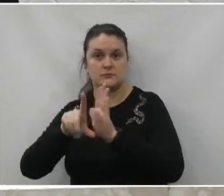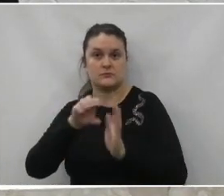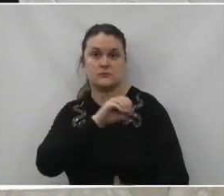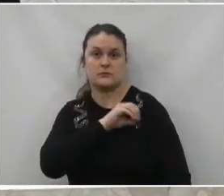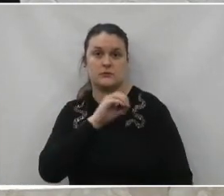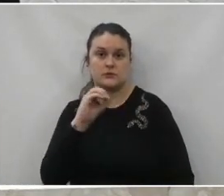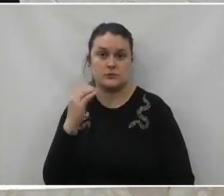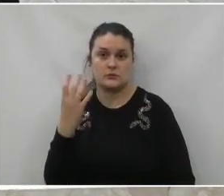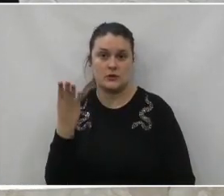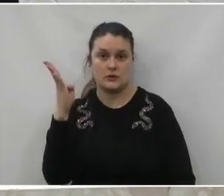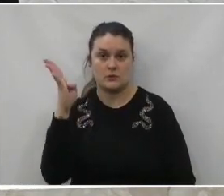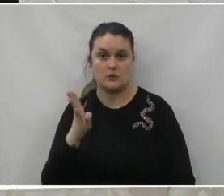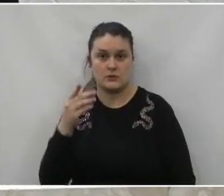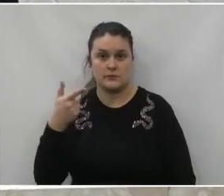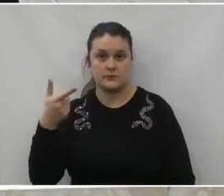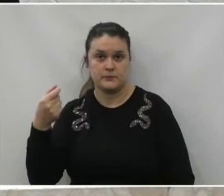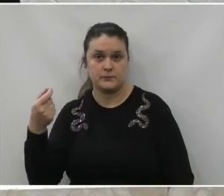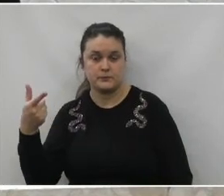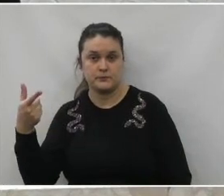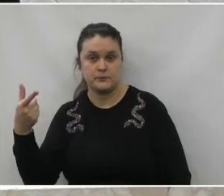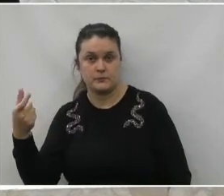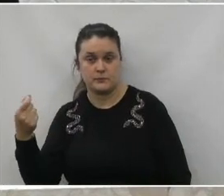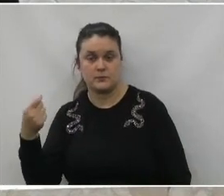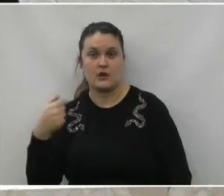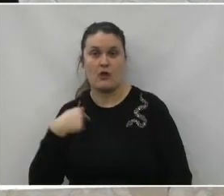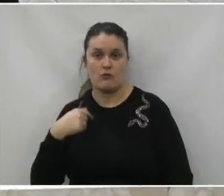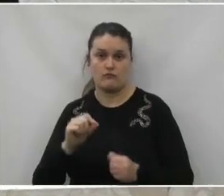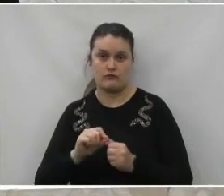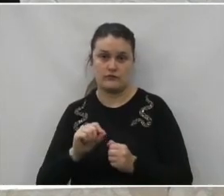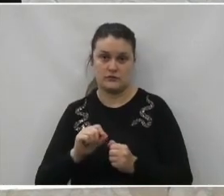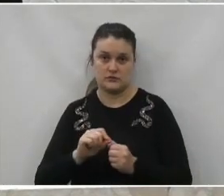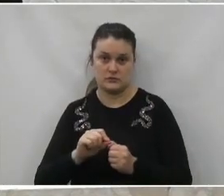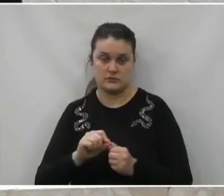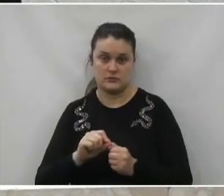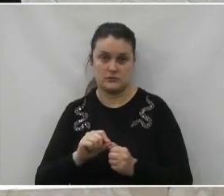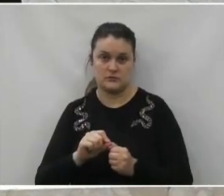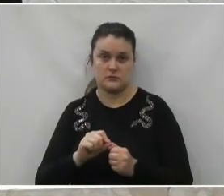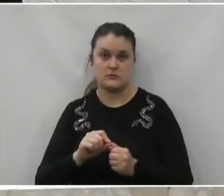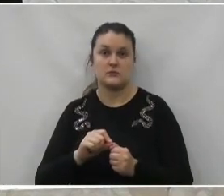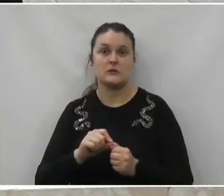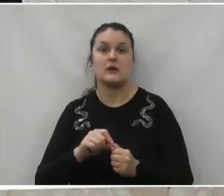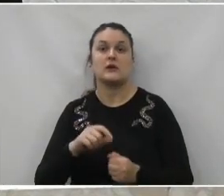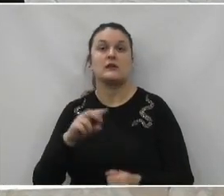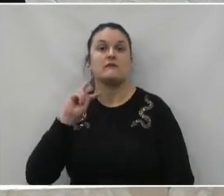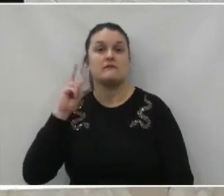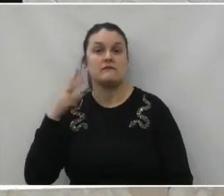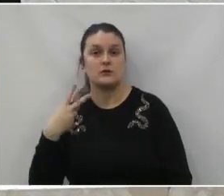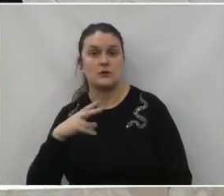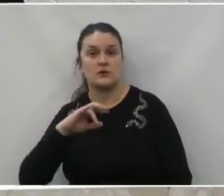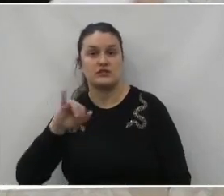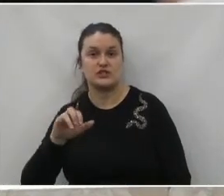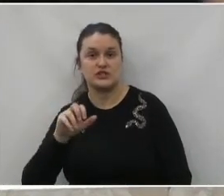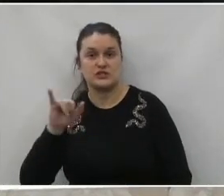número 4/2020, de minha autoria. Do vereador Jair Brunhago,